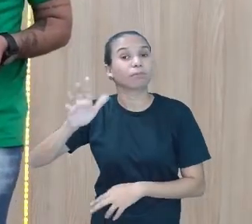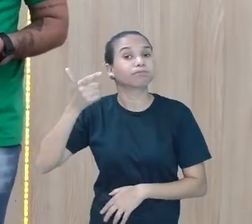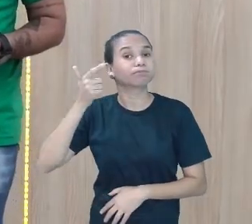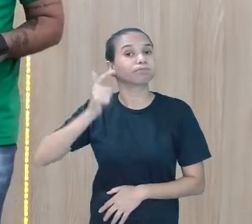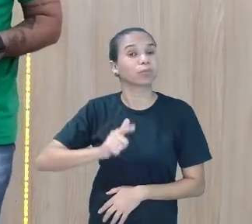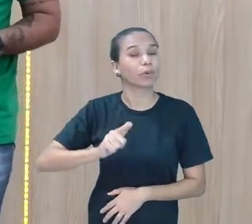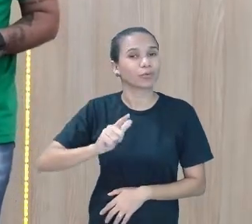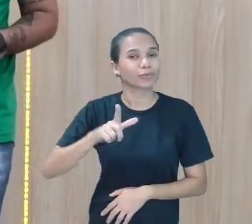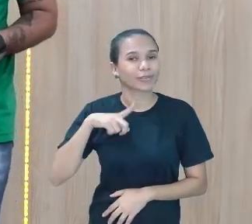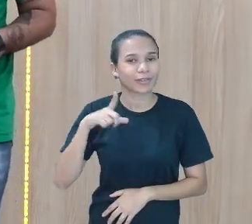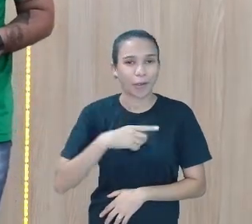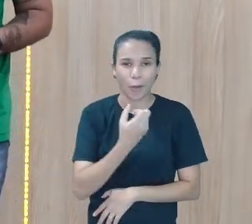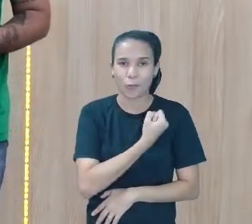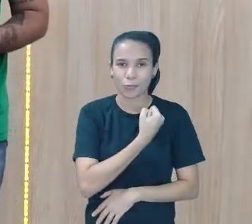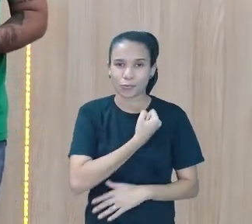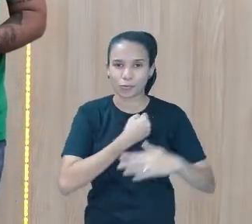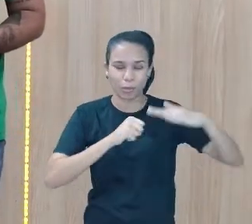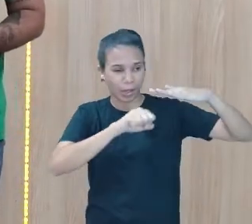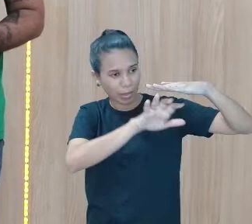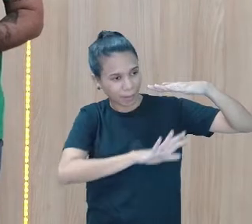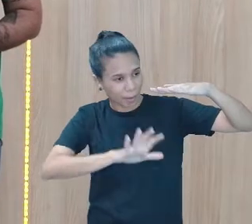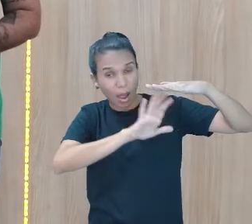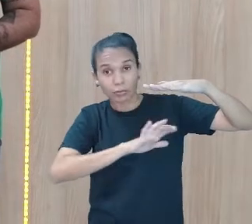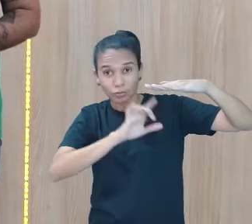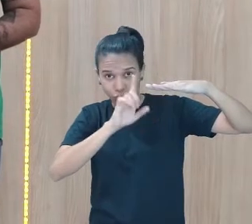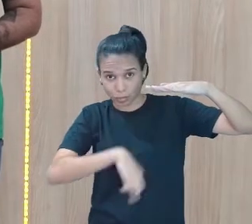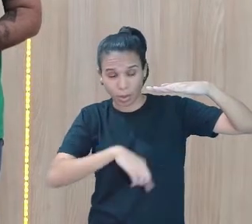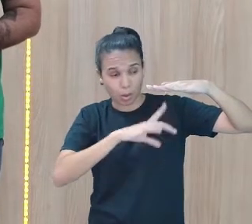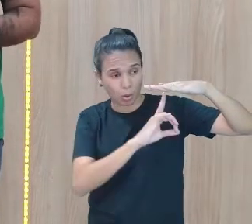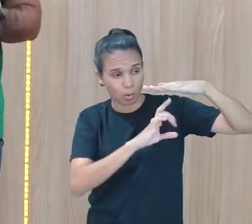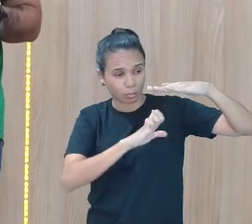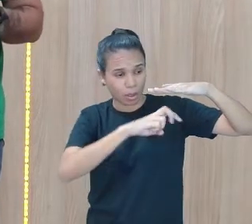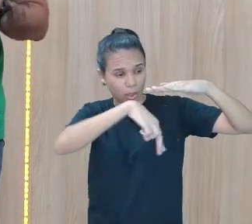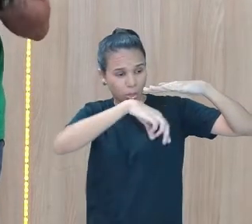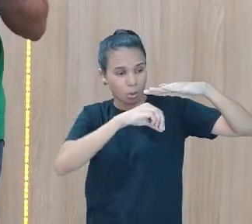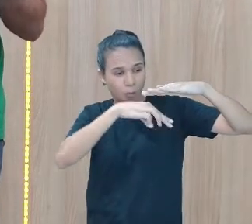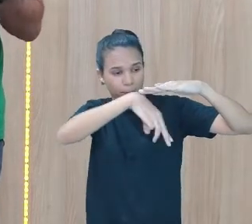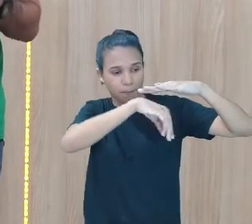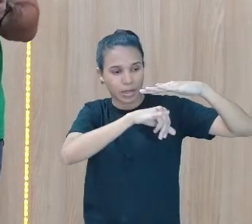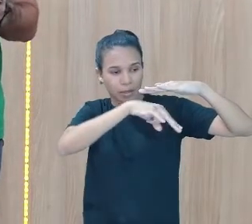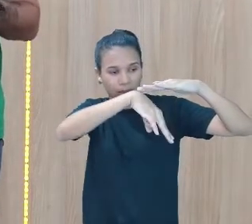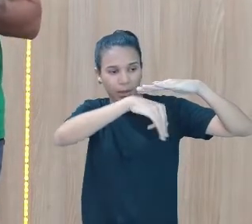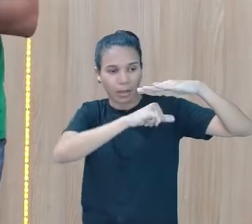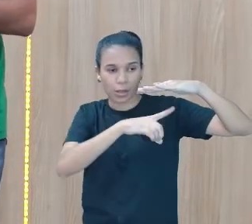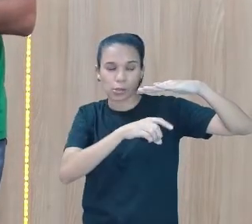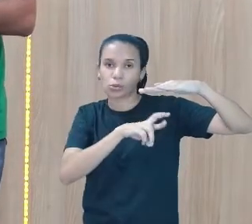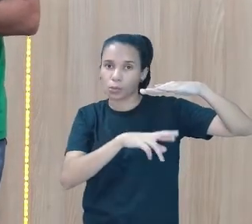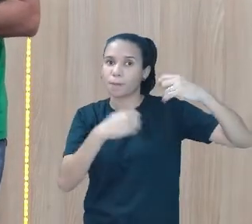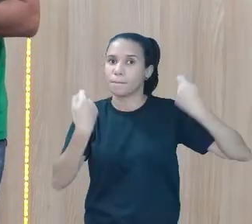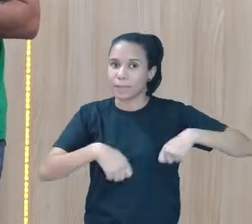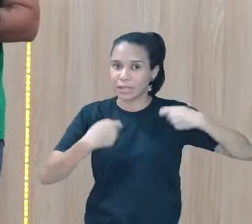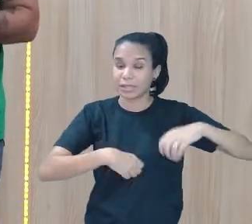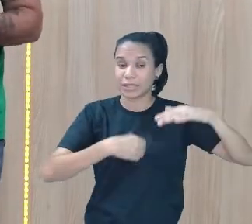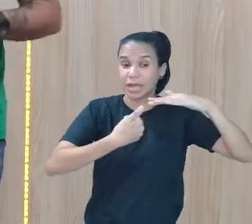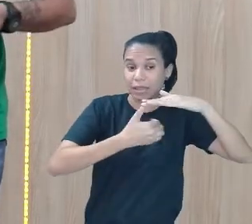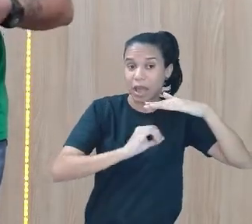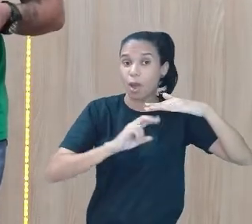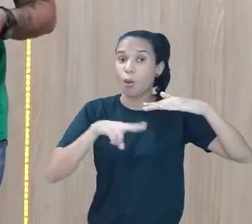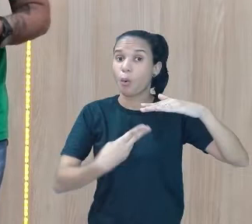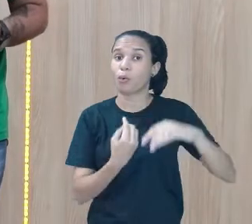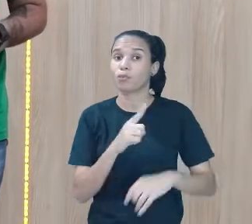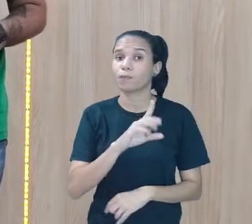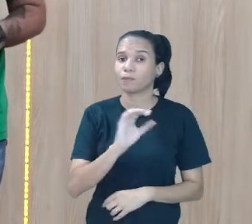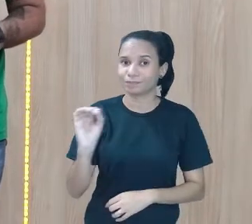uma fração decimal, o número de baixo, ou seja, o denominador, precisa ser 10 ou 100. Nesse caso aqui, a gente